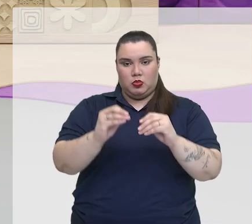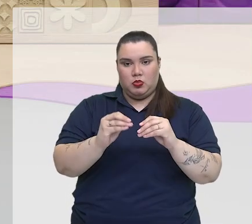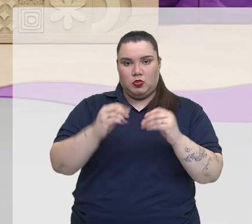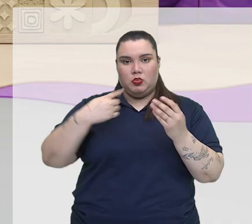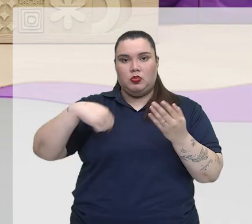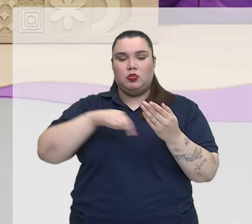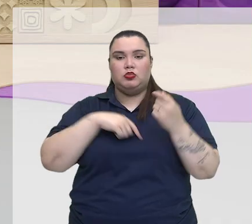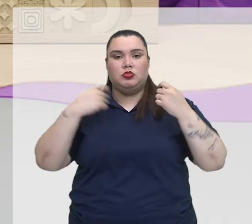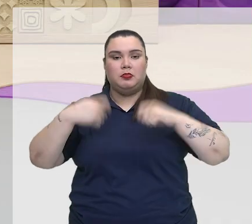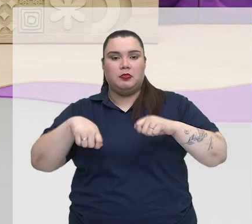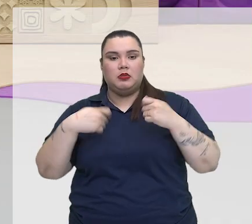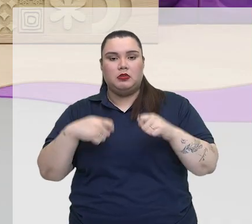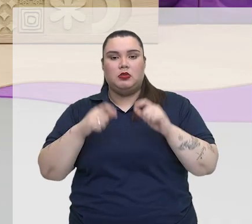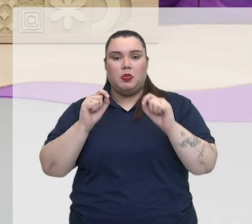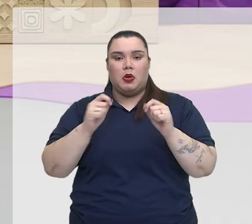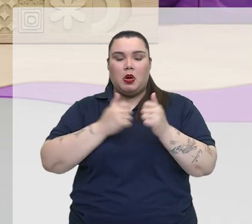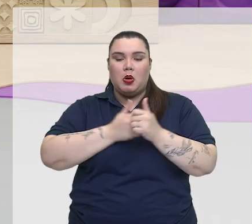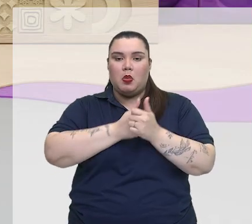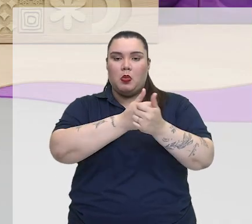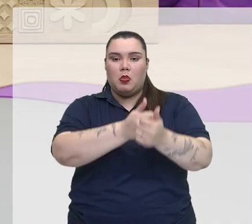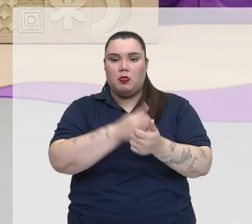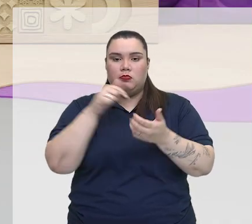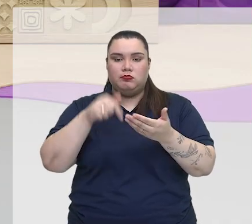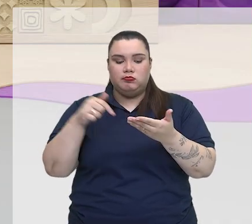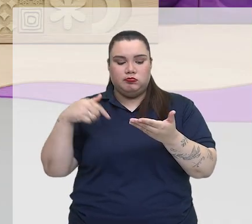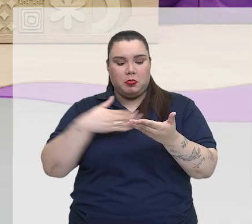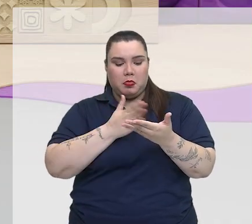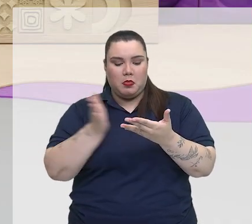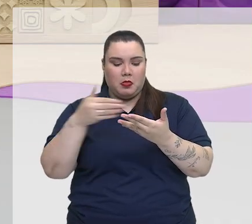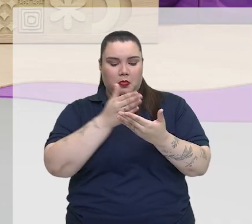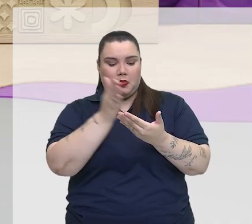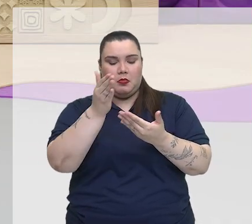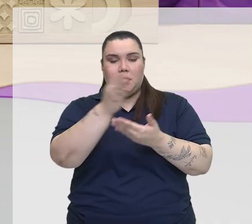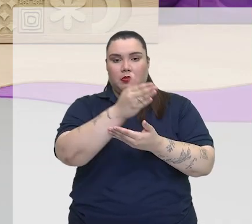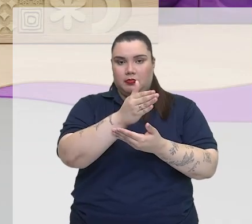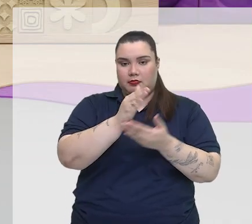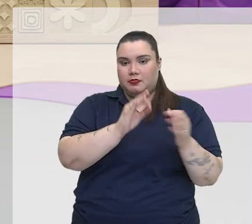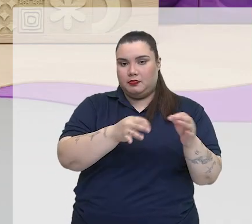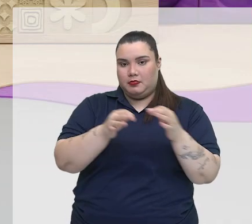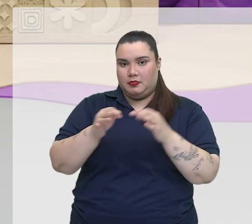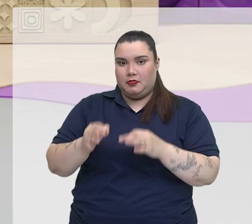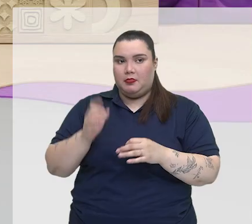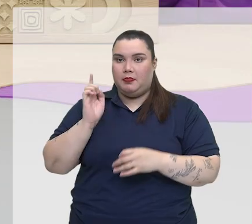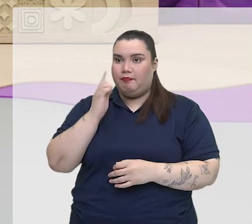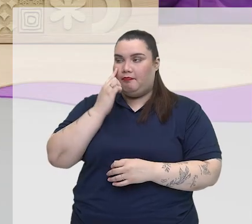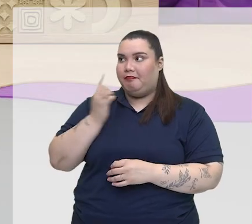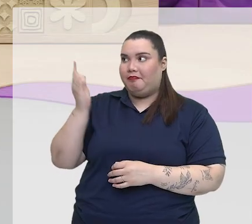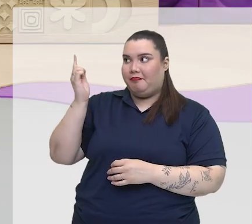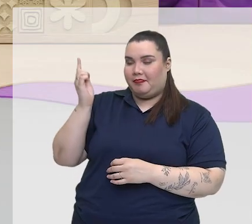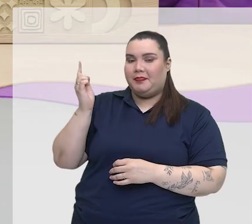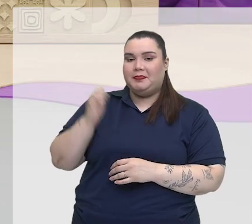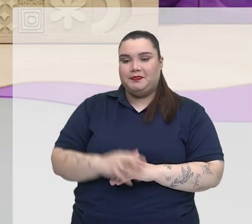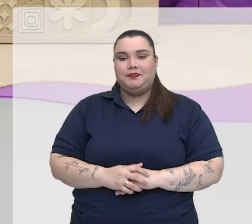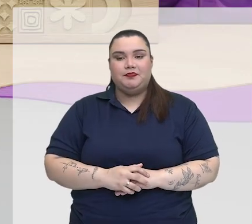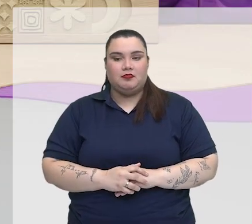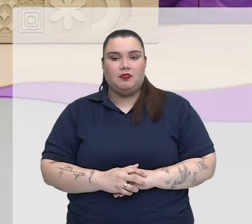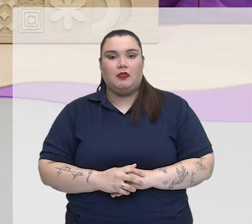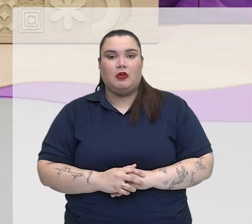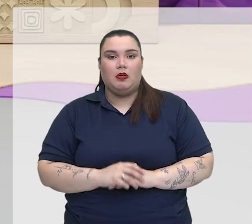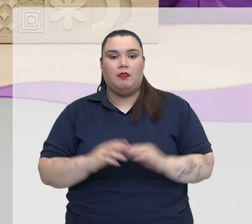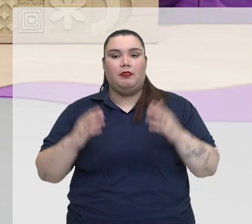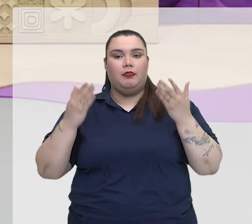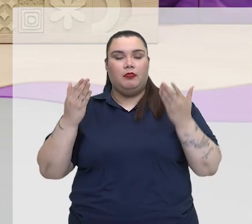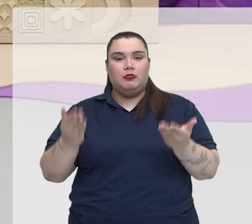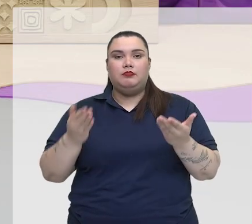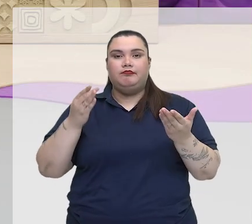nós temos que sair seguindo essas setas que estão aqui neste mapa. Ora, toda